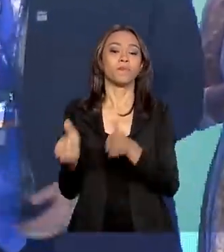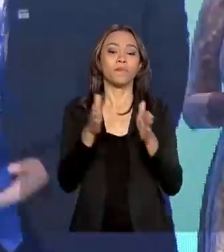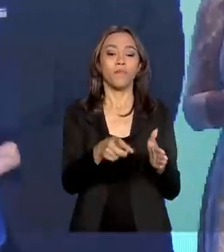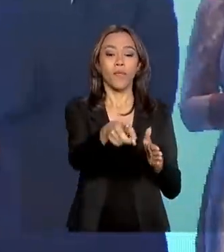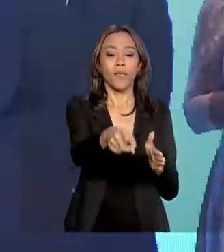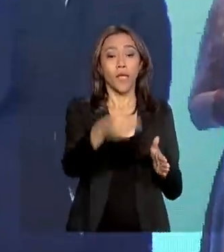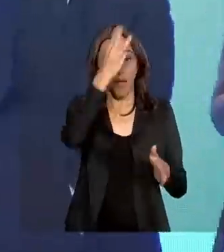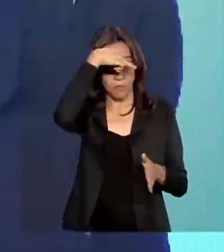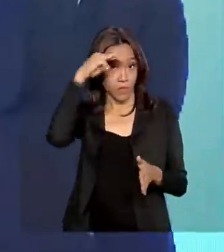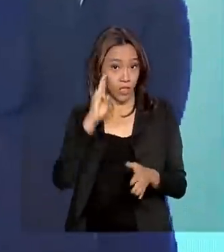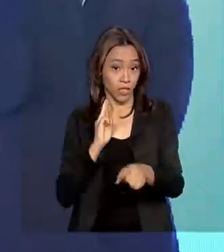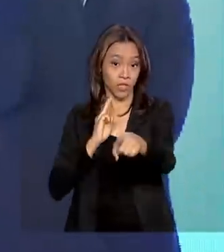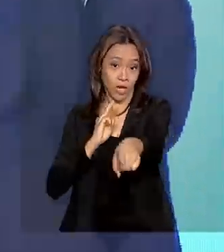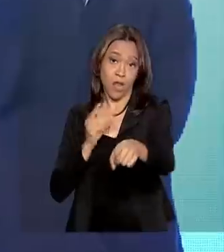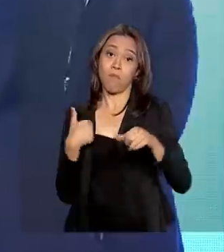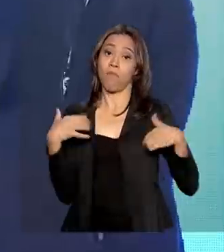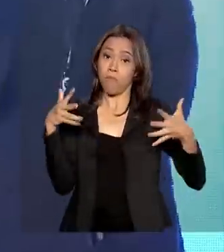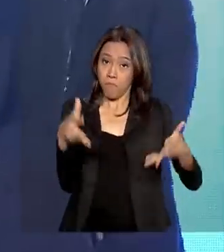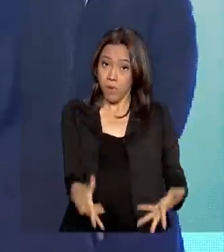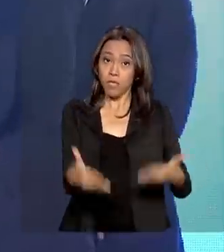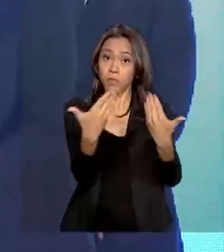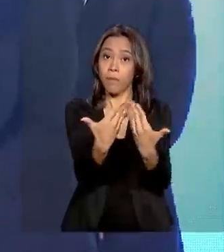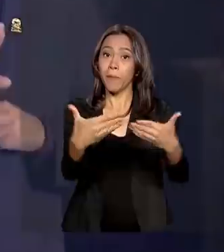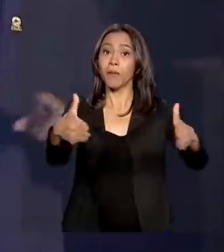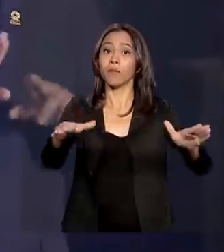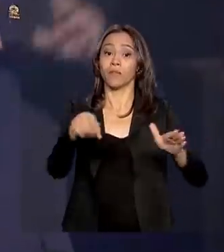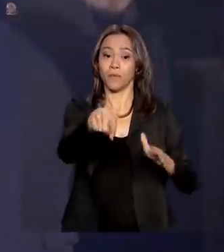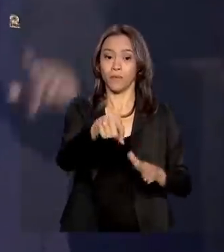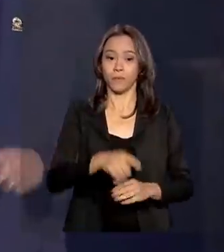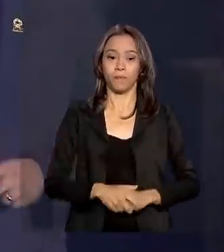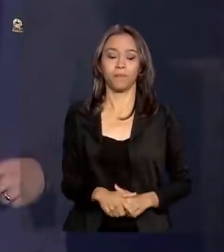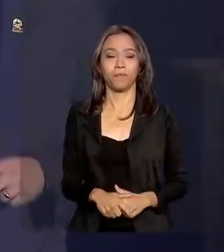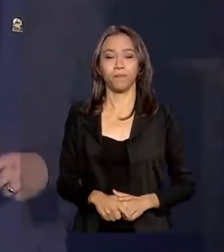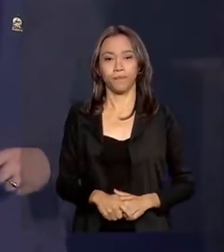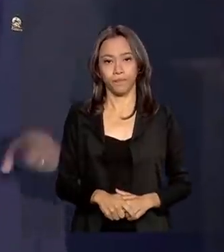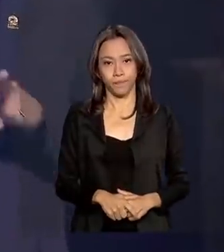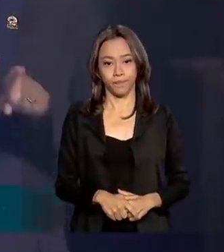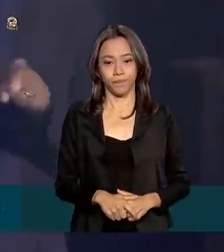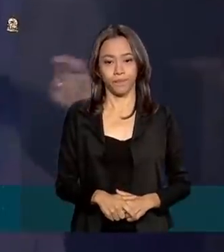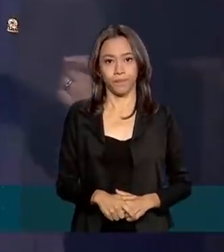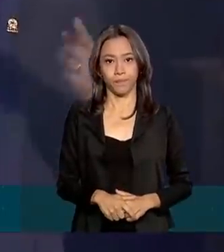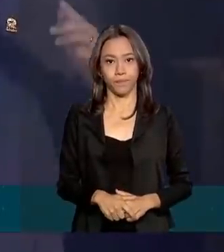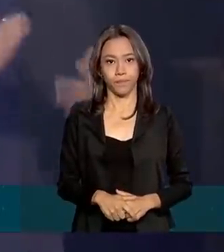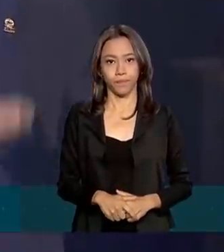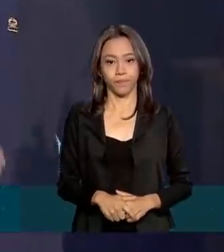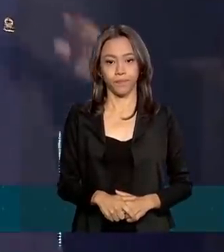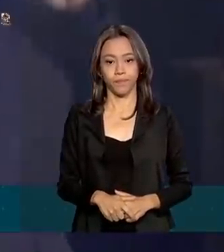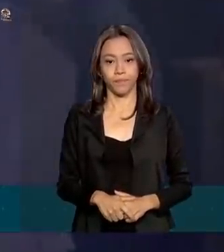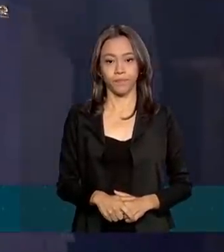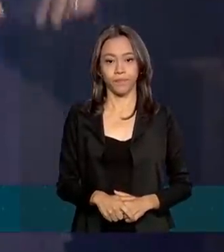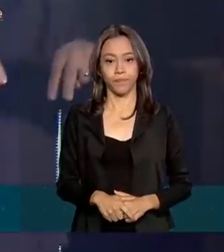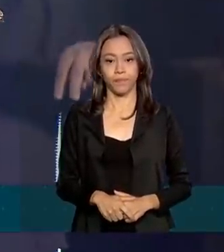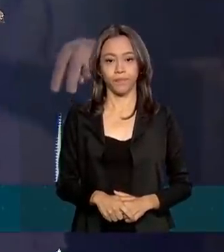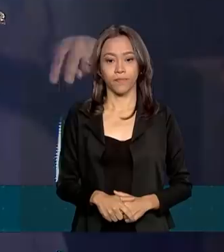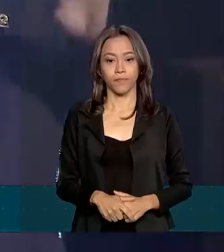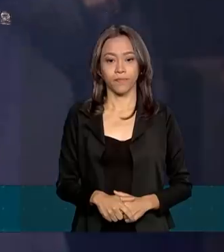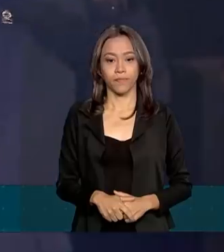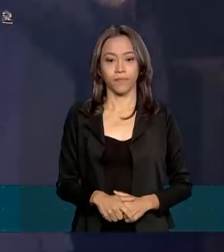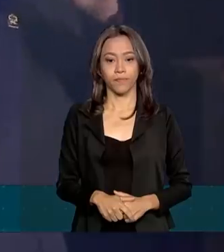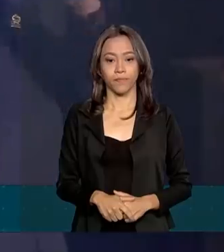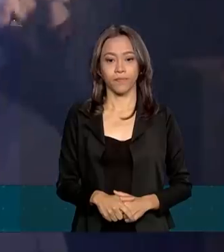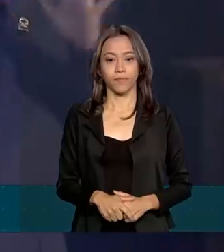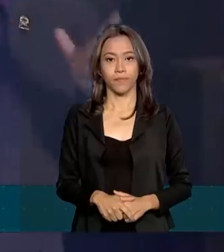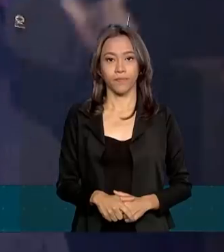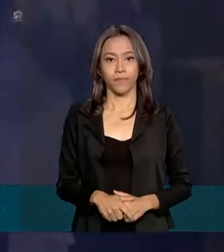Michele Bolsonaro, também participou da abertura do evento. Este governo tem um olhar especial para as pessoas com deficiência